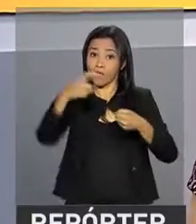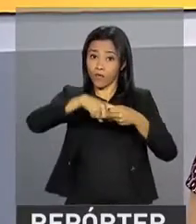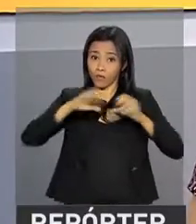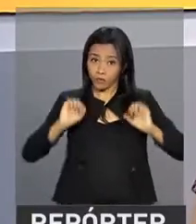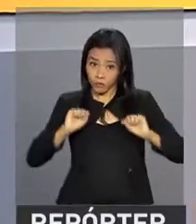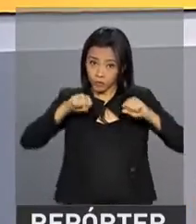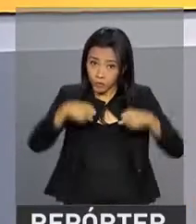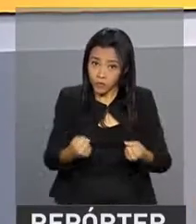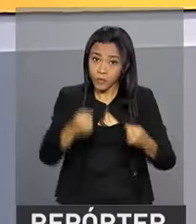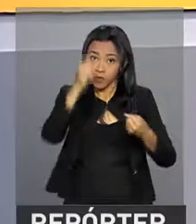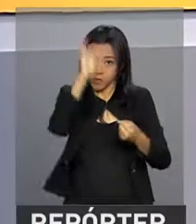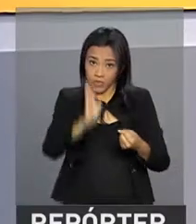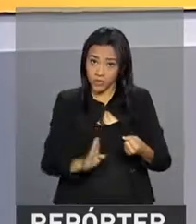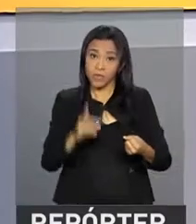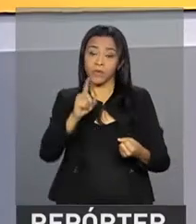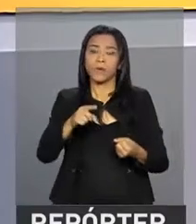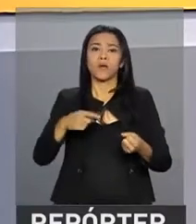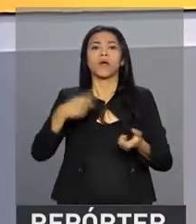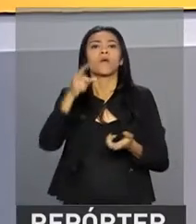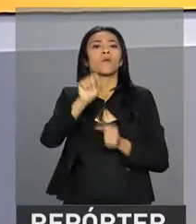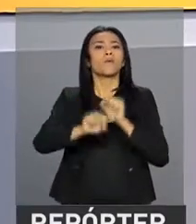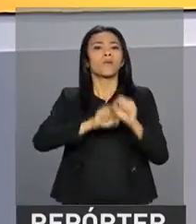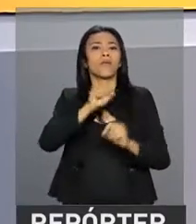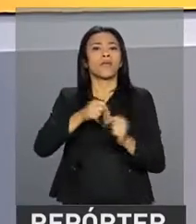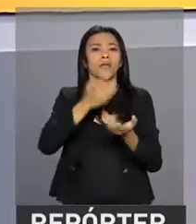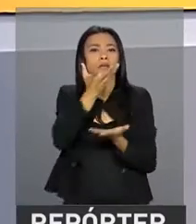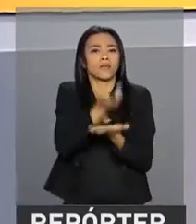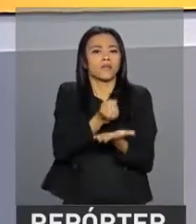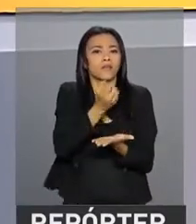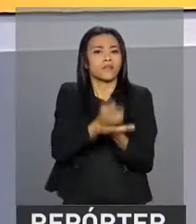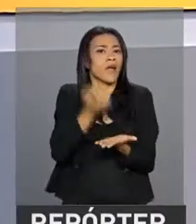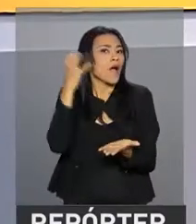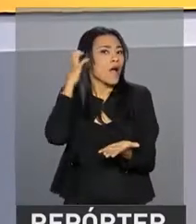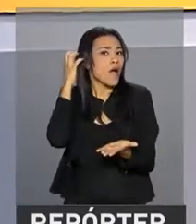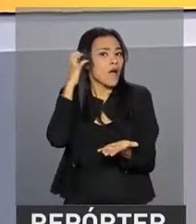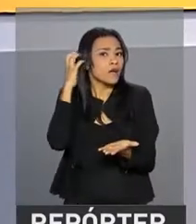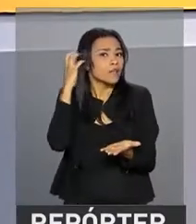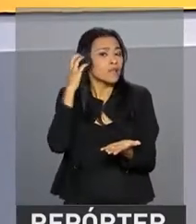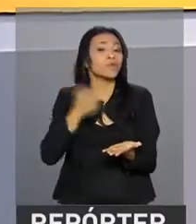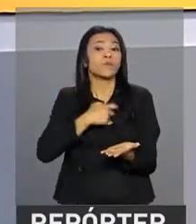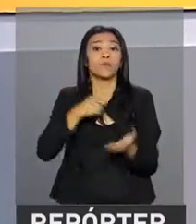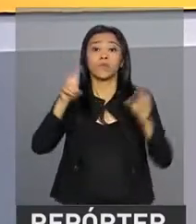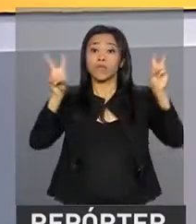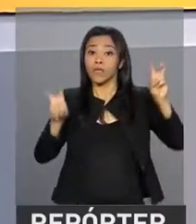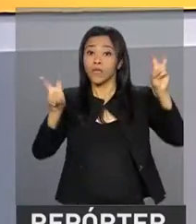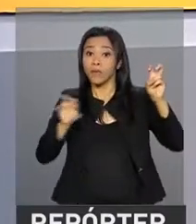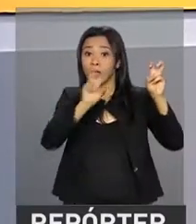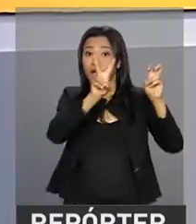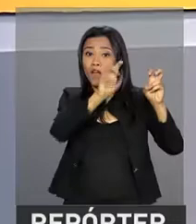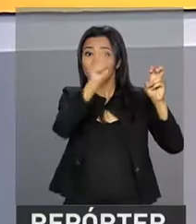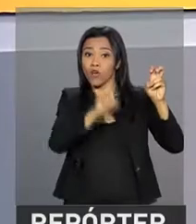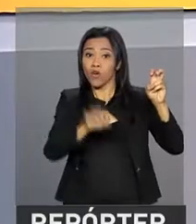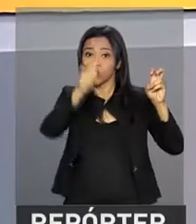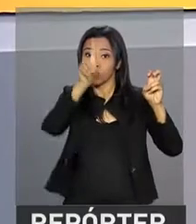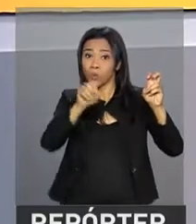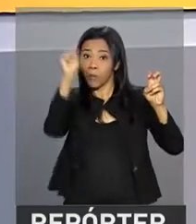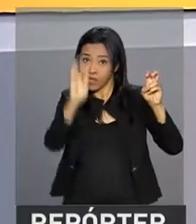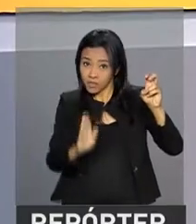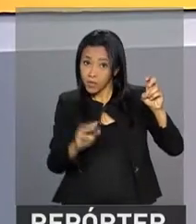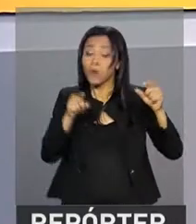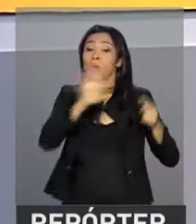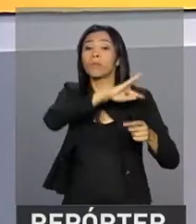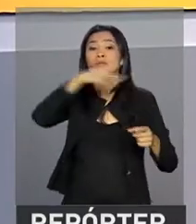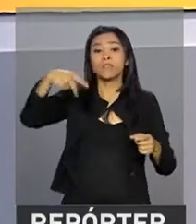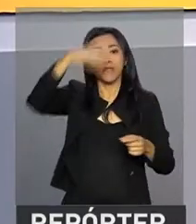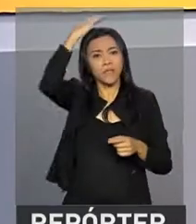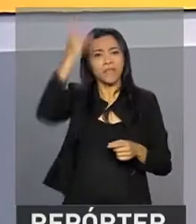em mensagem gravada com exclusividade para o programa de rádio a voz do brasil o presidente michel temer destacou as ações que